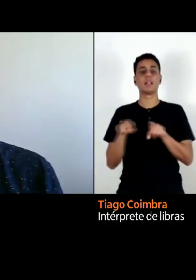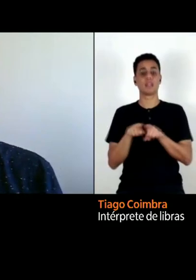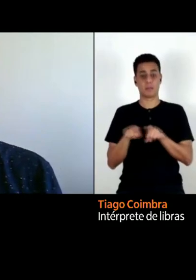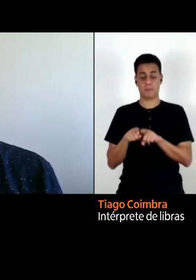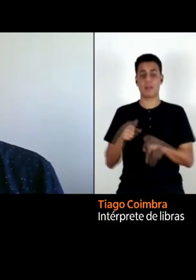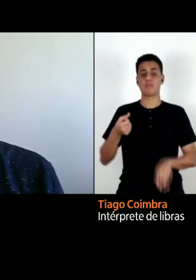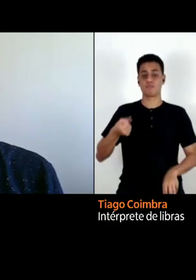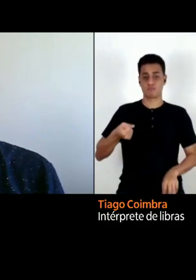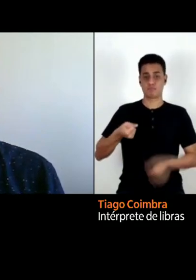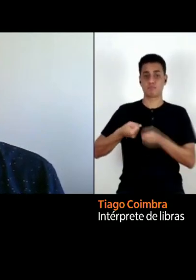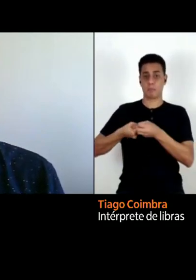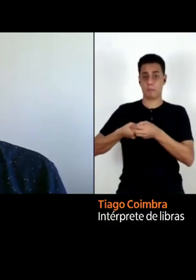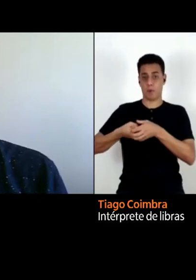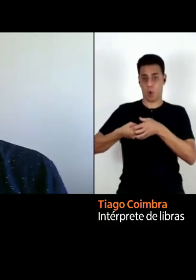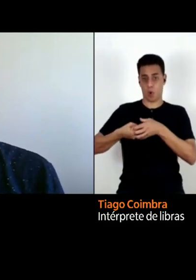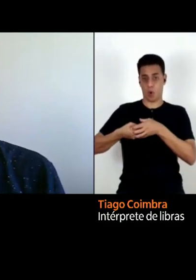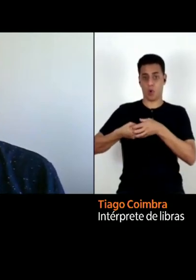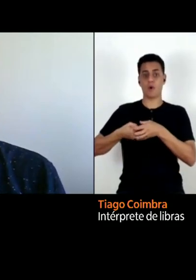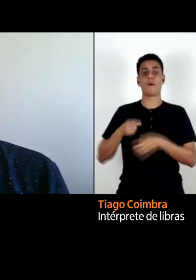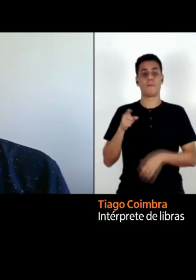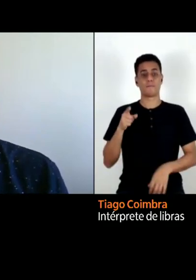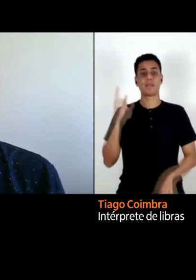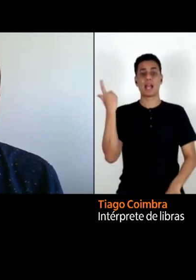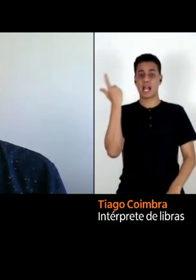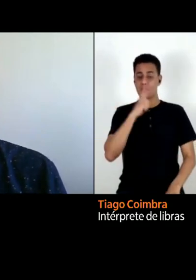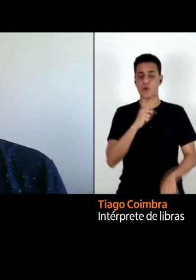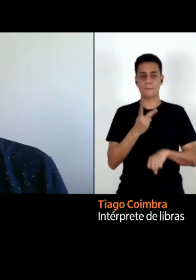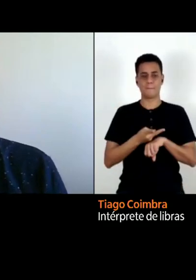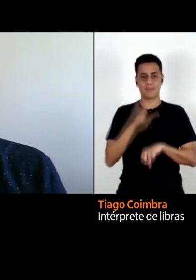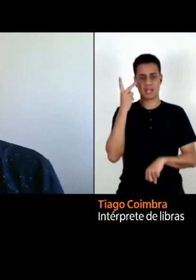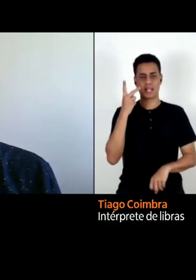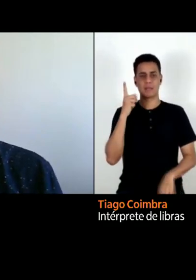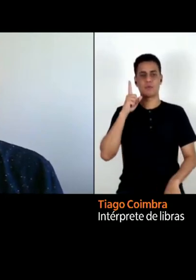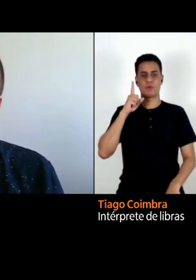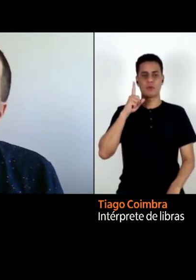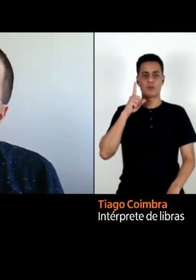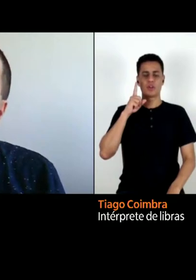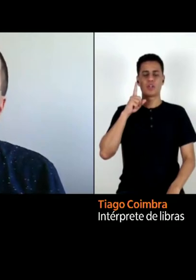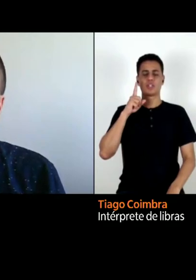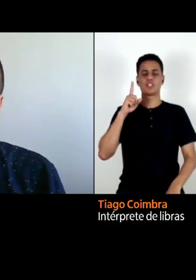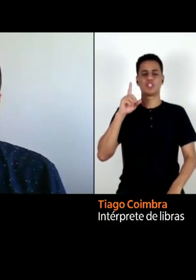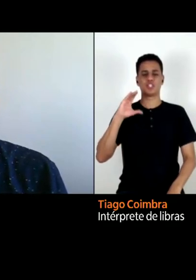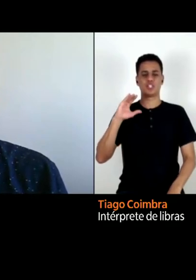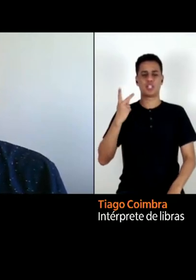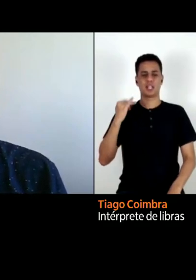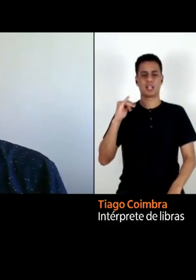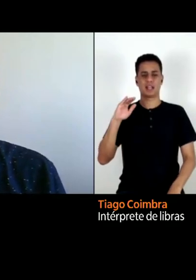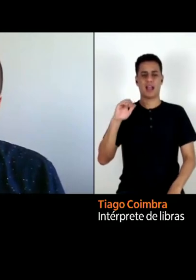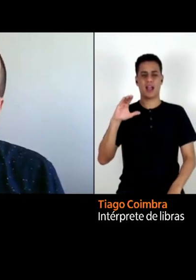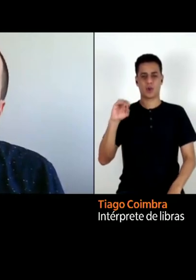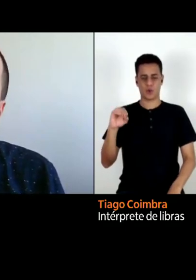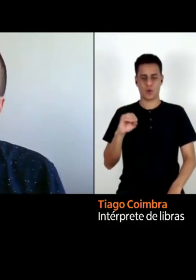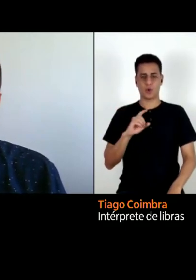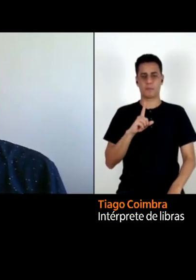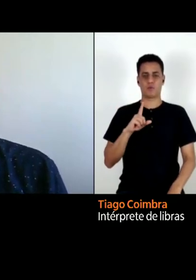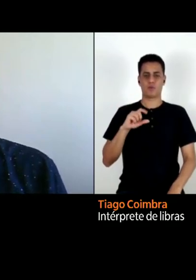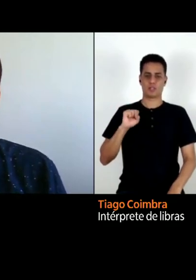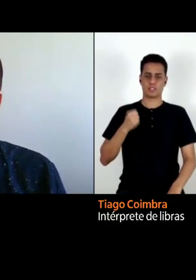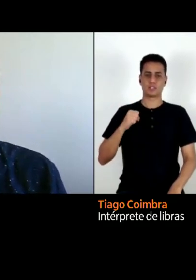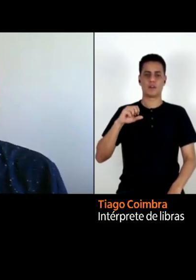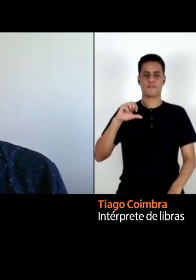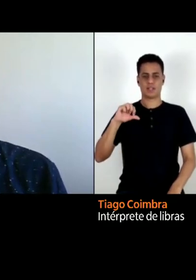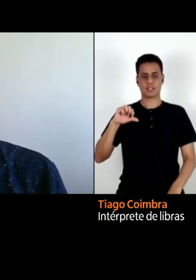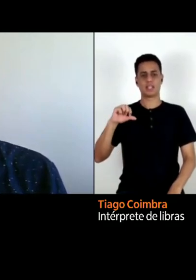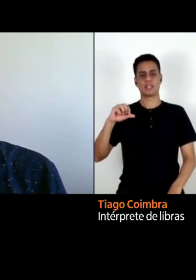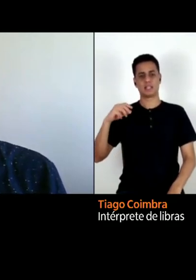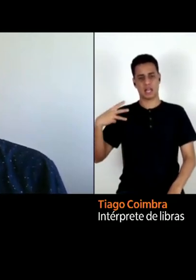produto premiado na Exposição de Chicago de 1893, e também inventor do vinho vivificante